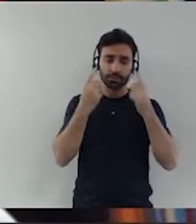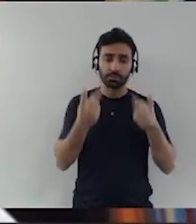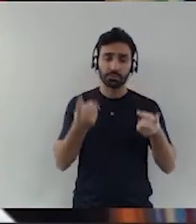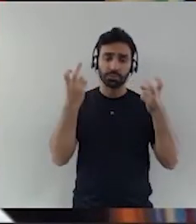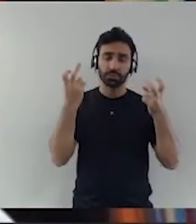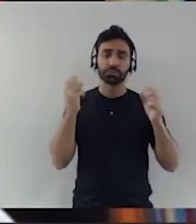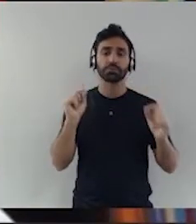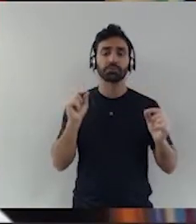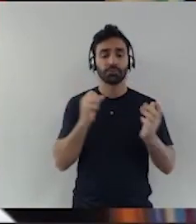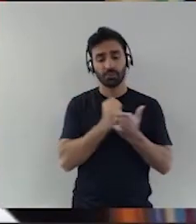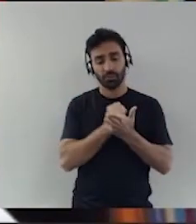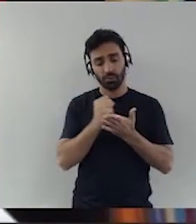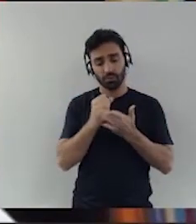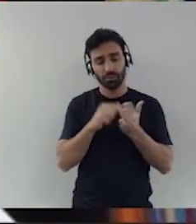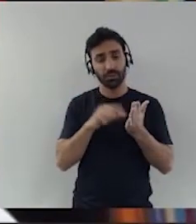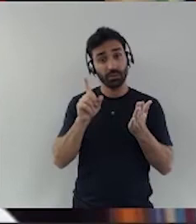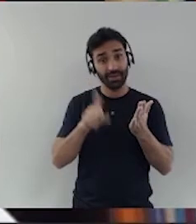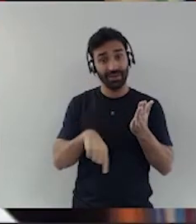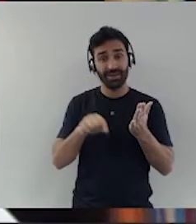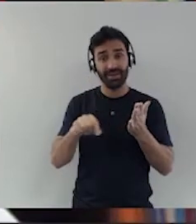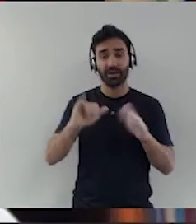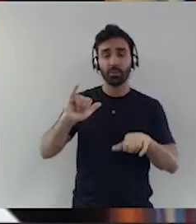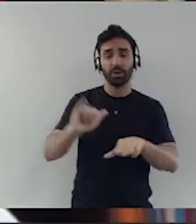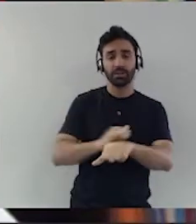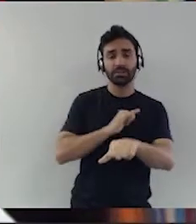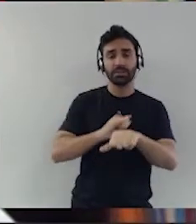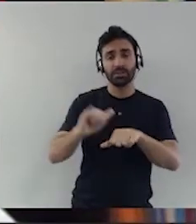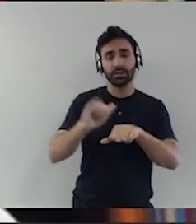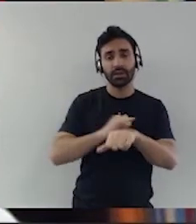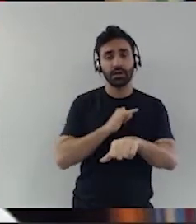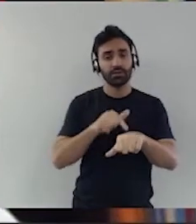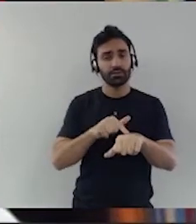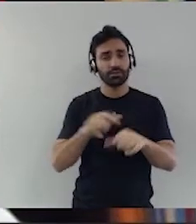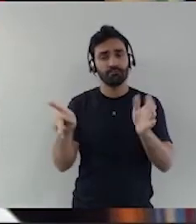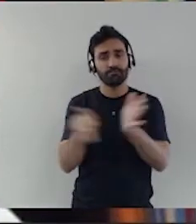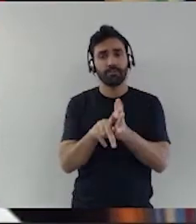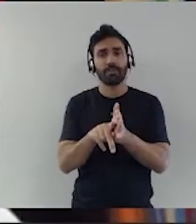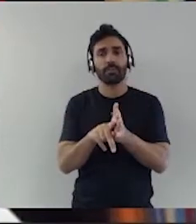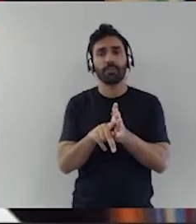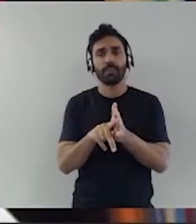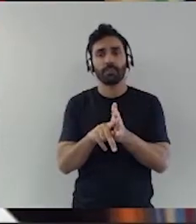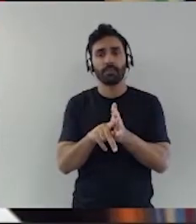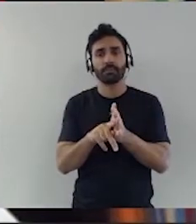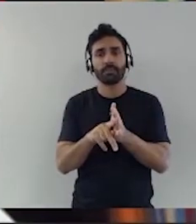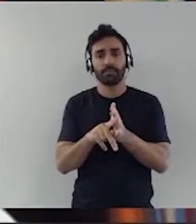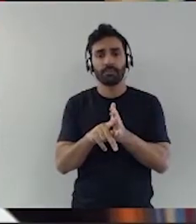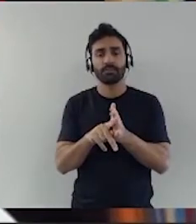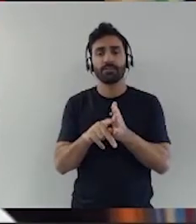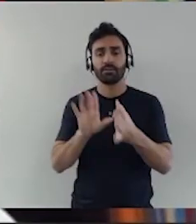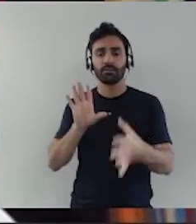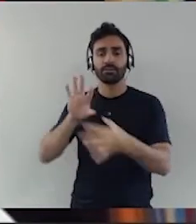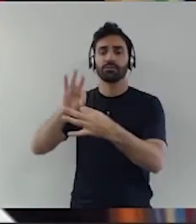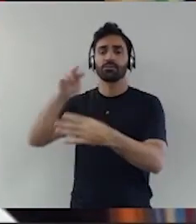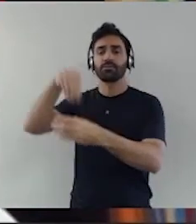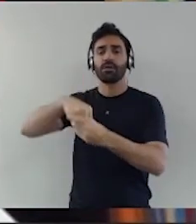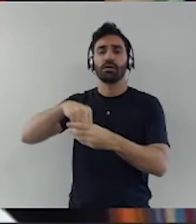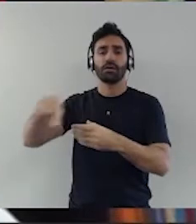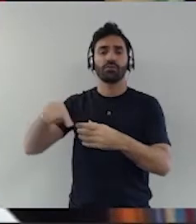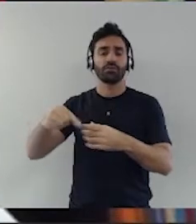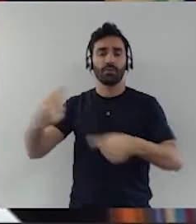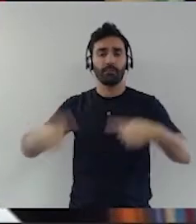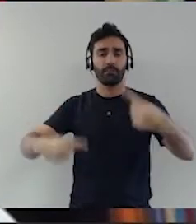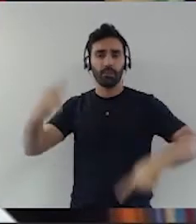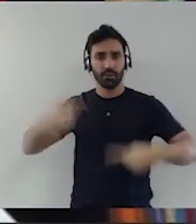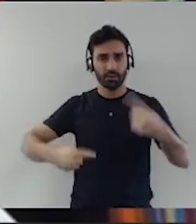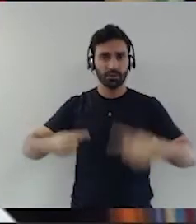o contrato como um dos instrumentos disponíveis, como uma estratégia, uma ferramenta integrada a políticas públicas.